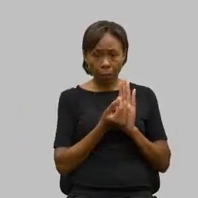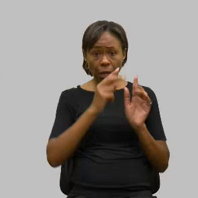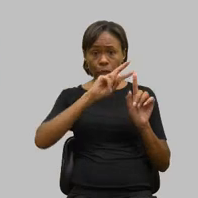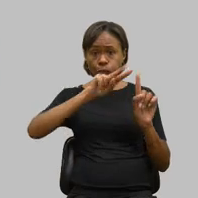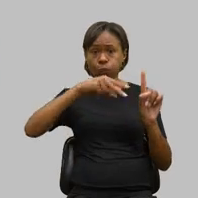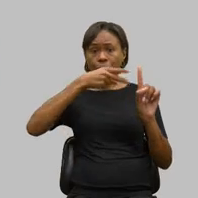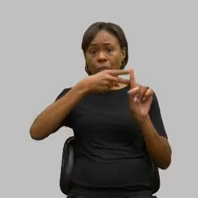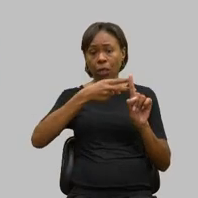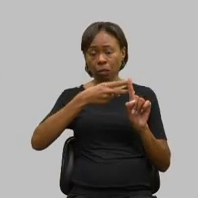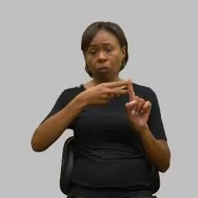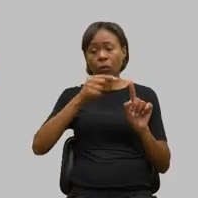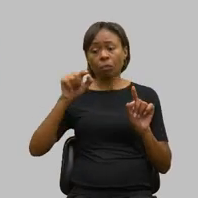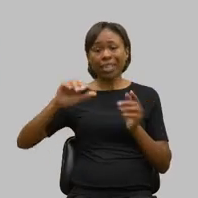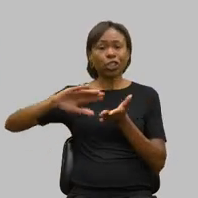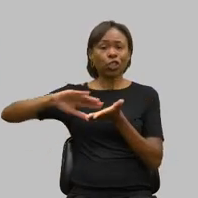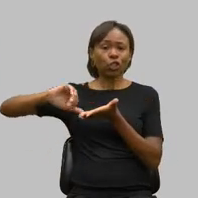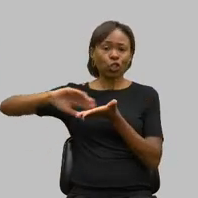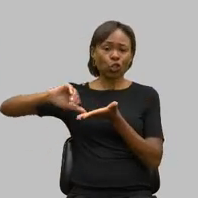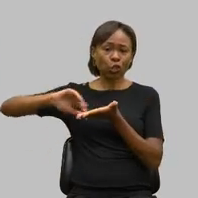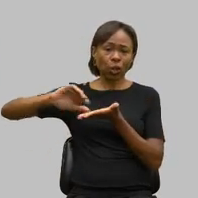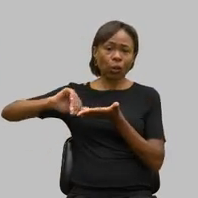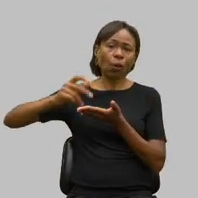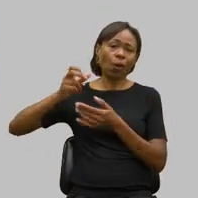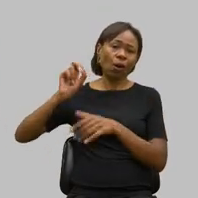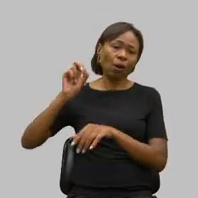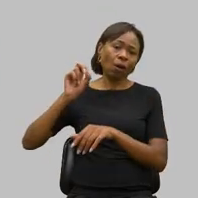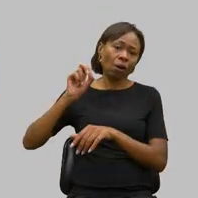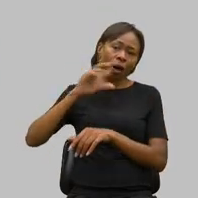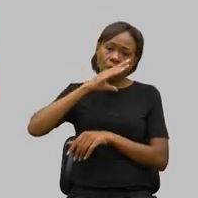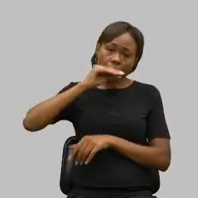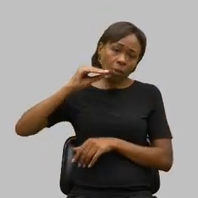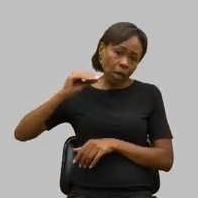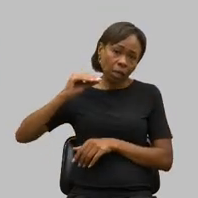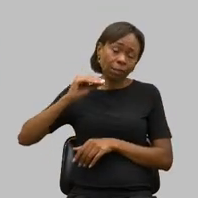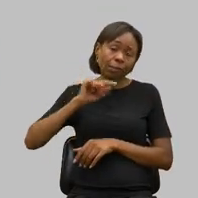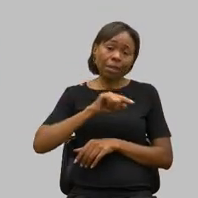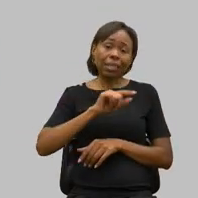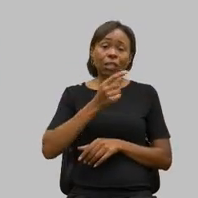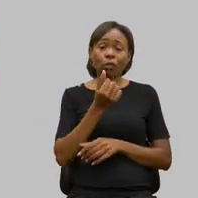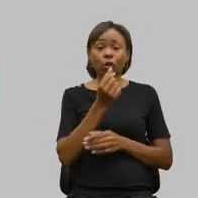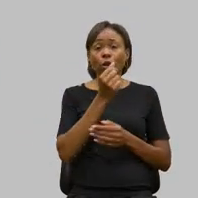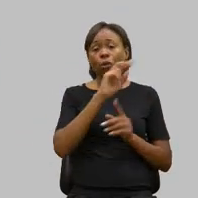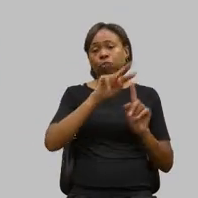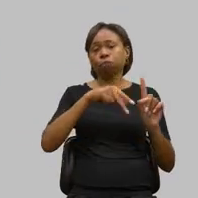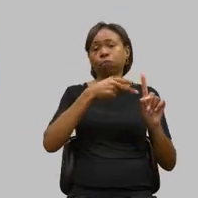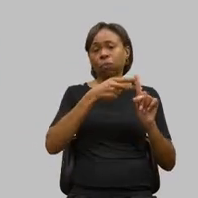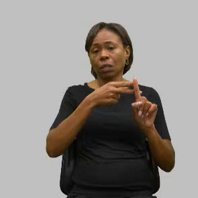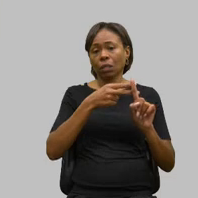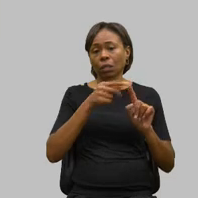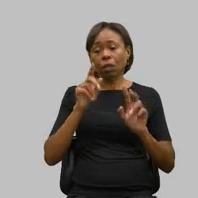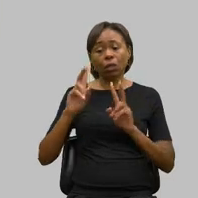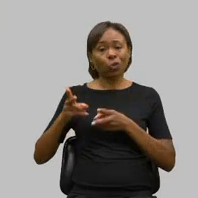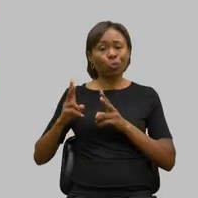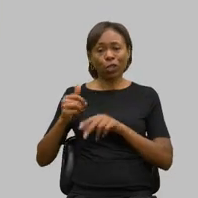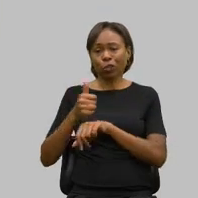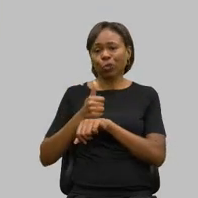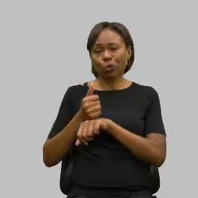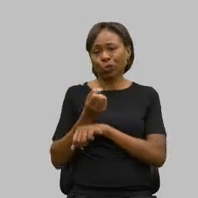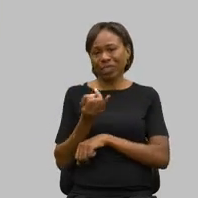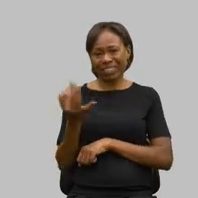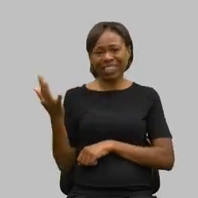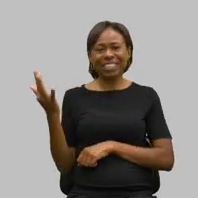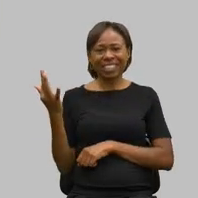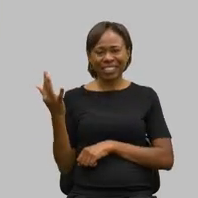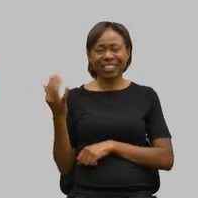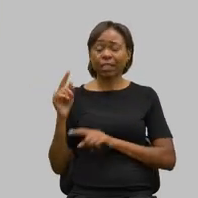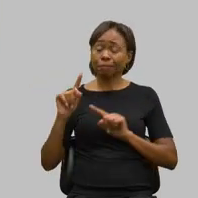o dobro de orçamento de políticas, sendo que a gente tem a mesma quantidade de pessoal. Então, esse é o maior desafio. Mas